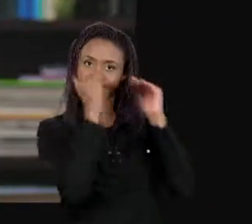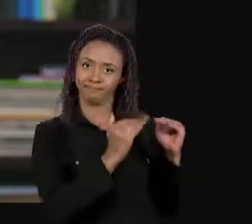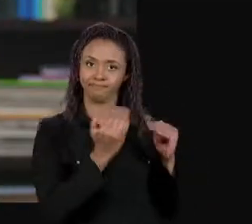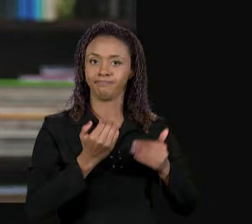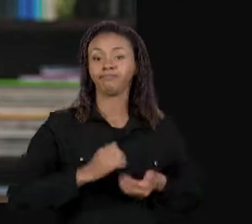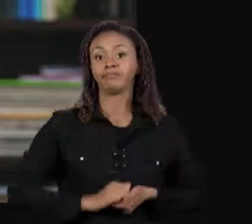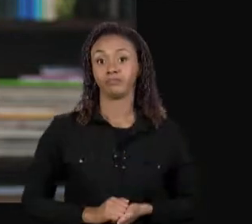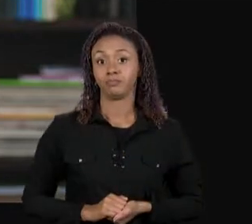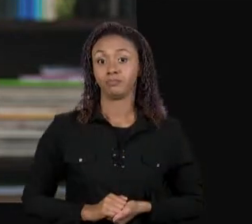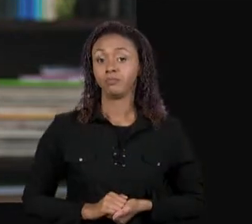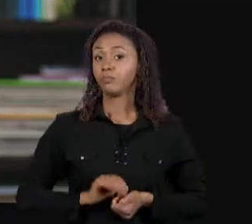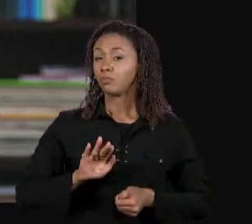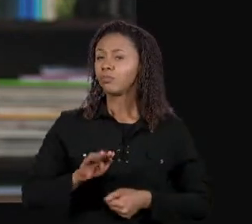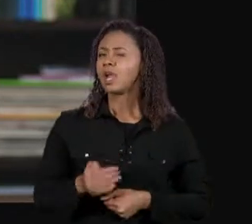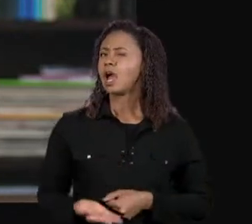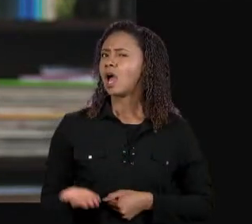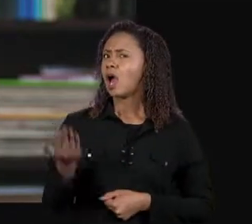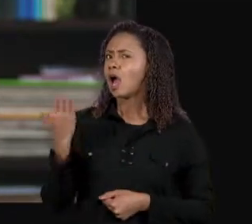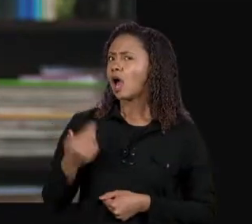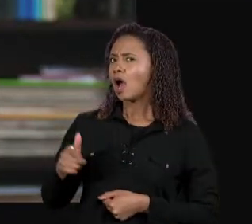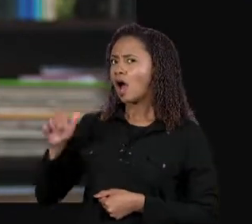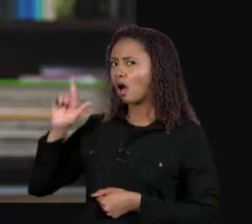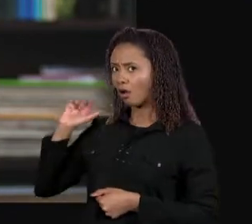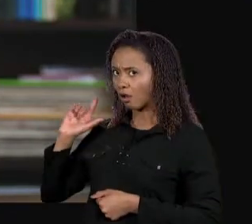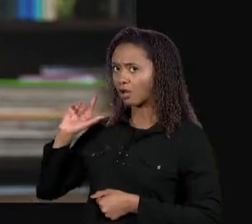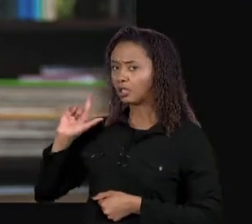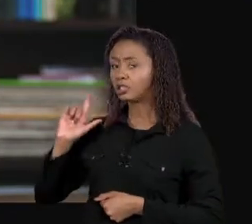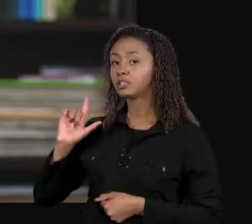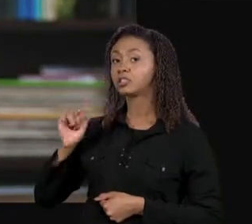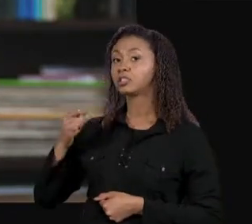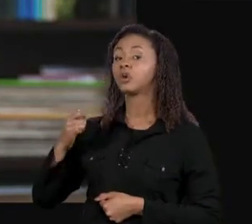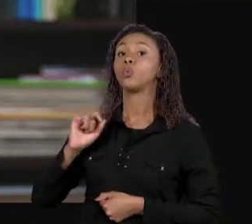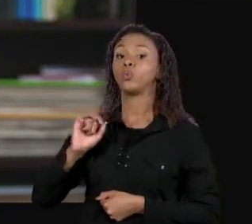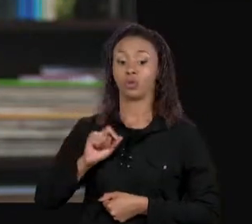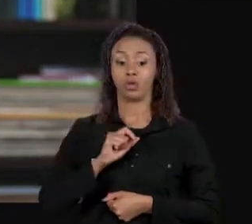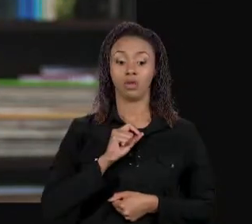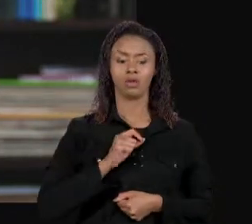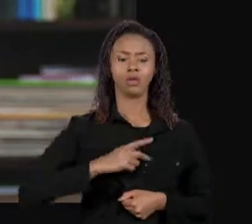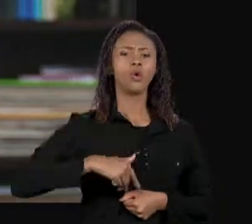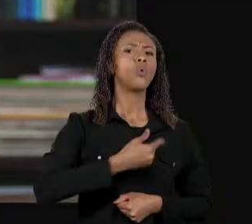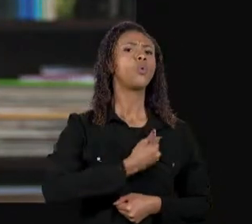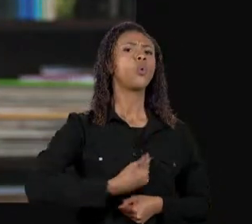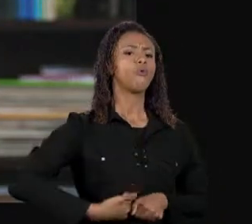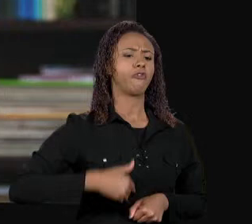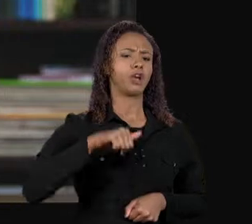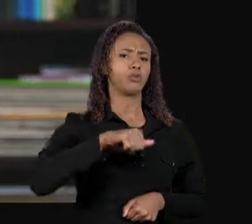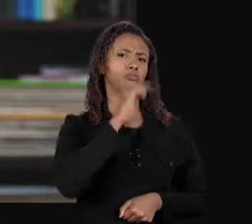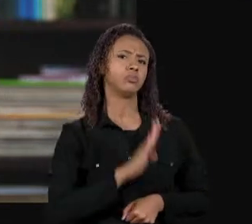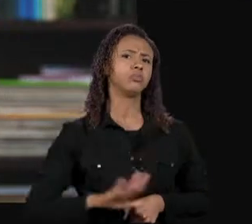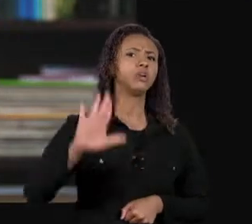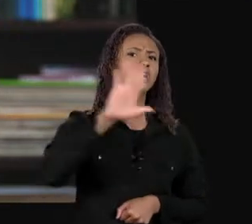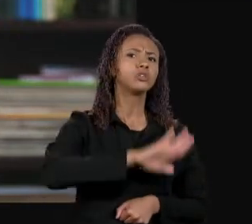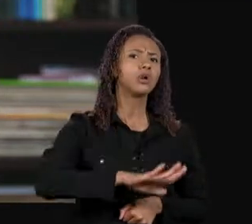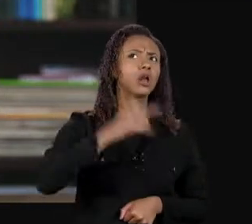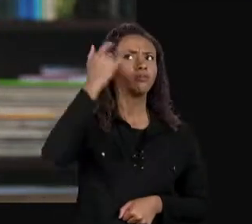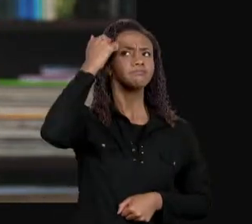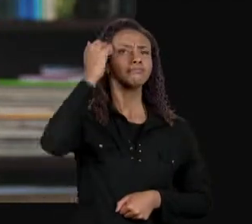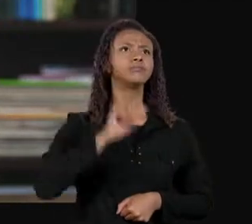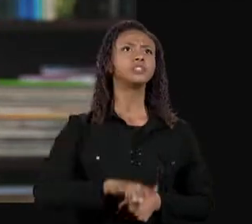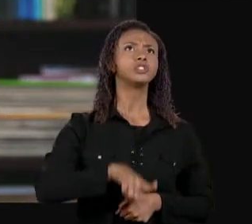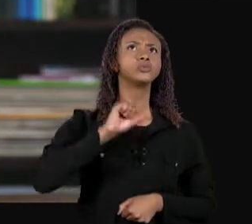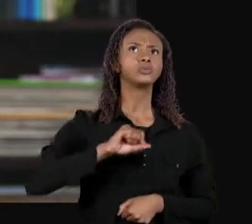tem antes desse processo de inserção e de escolha que o país fez, né, de colocar a creche para a escola no sistema de